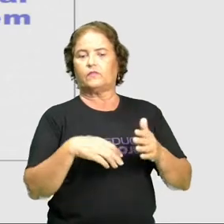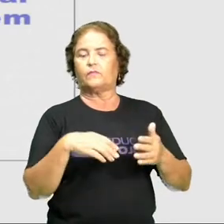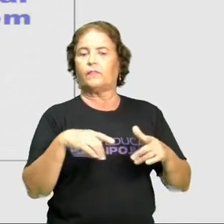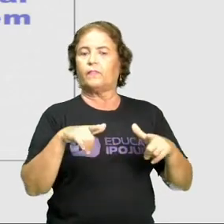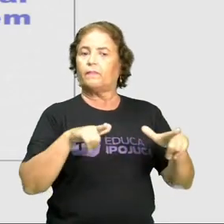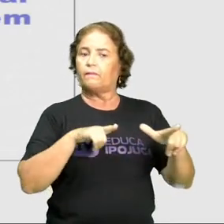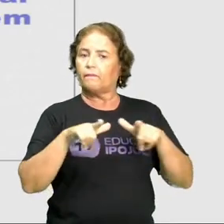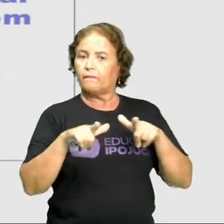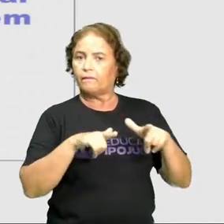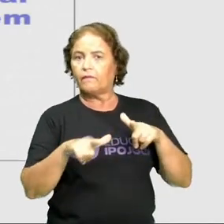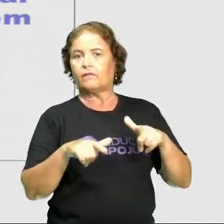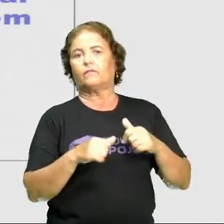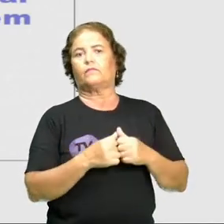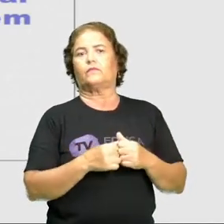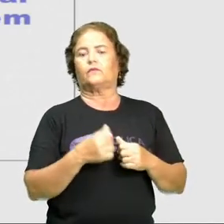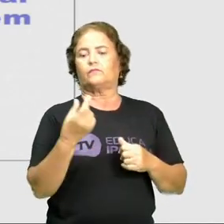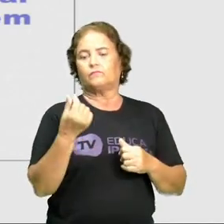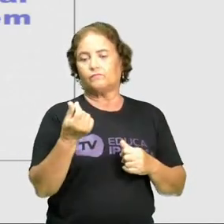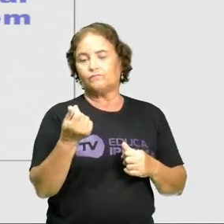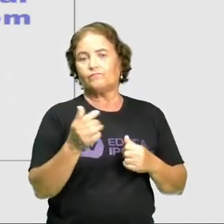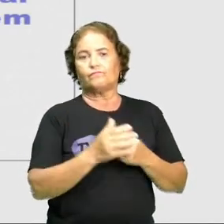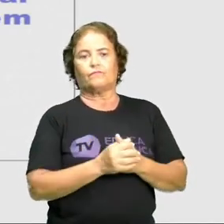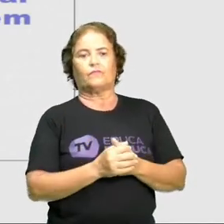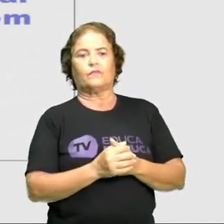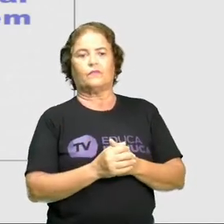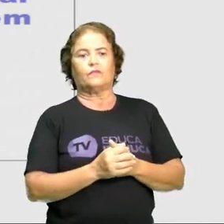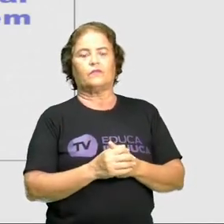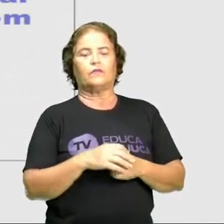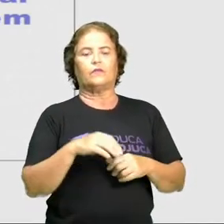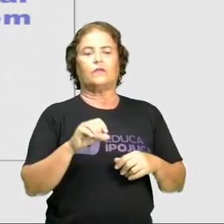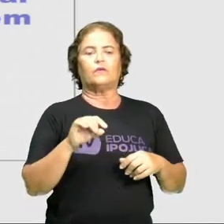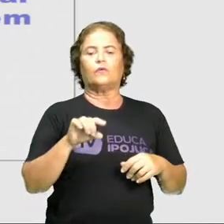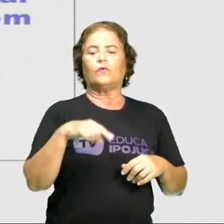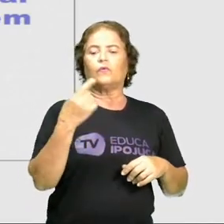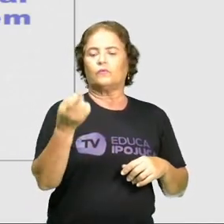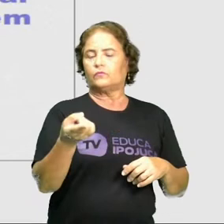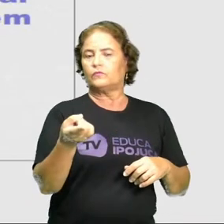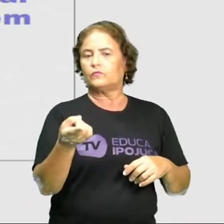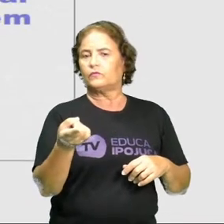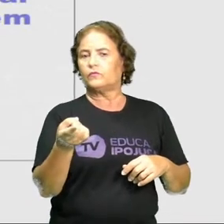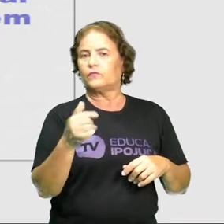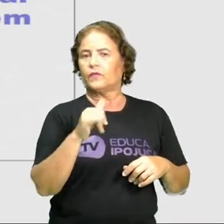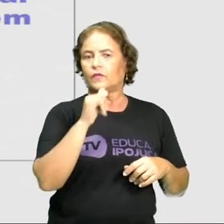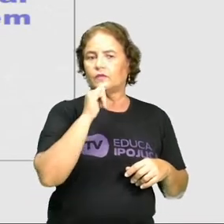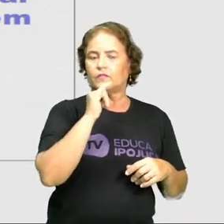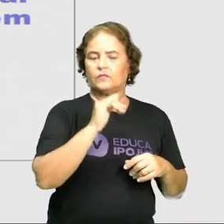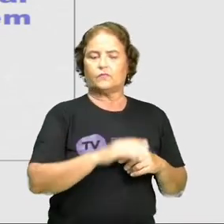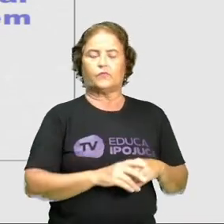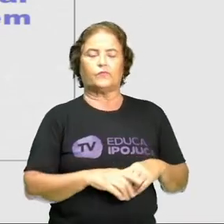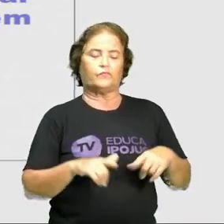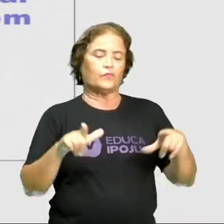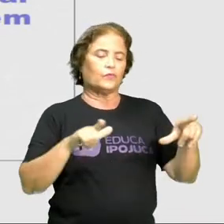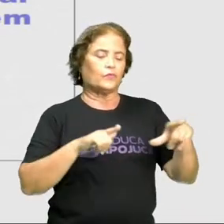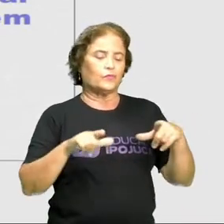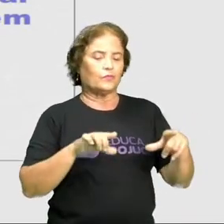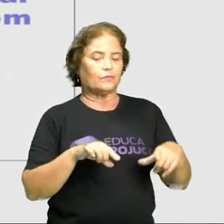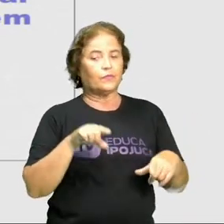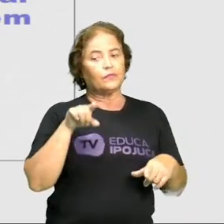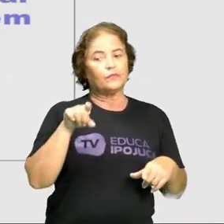assim: o trabalho dele é só carimbar documentos. Ele quase não tem